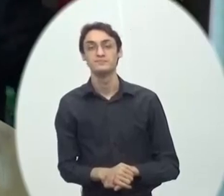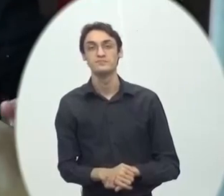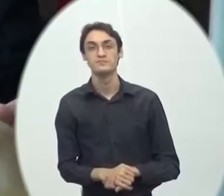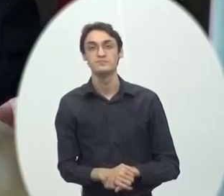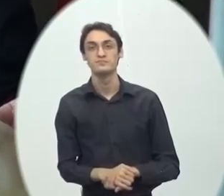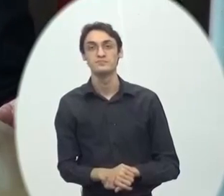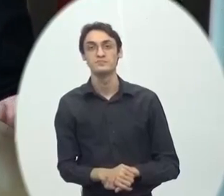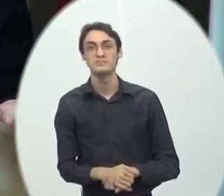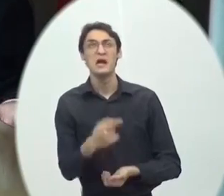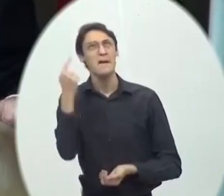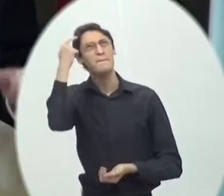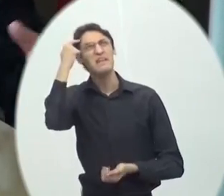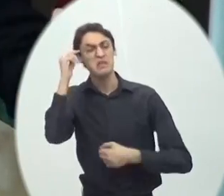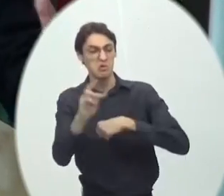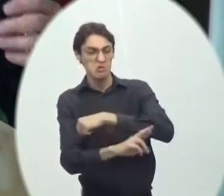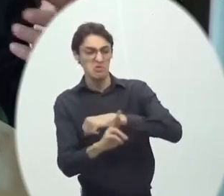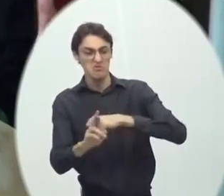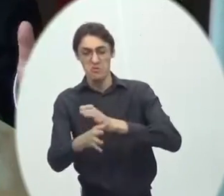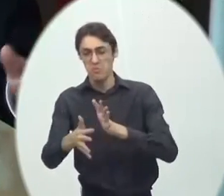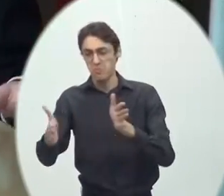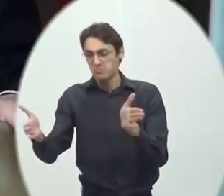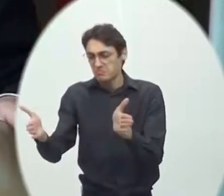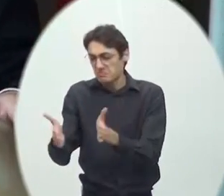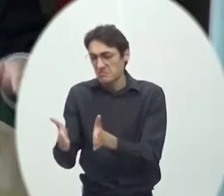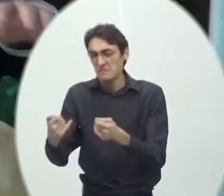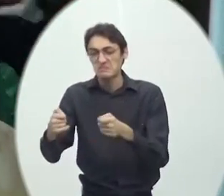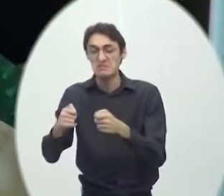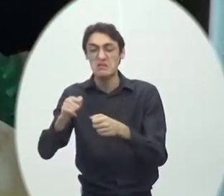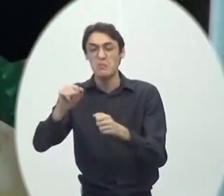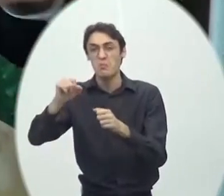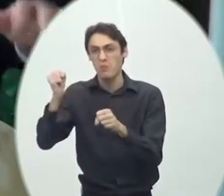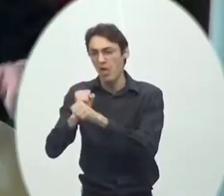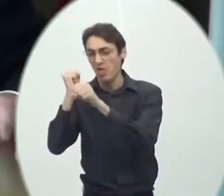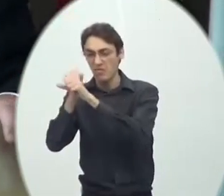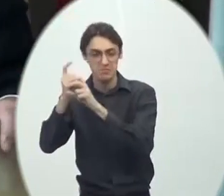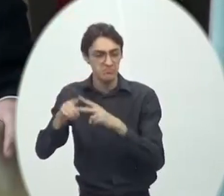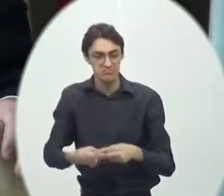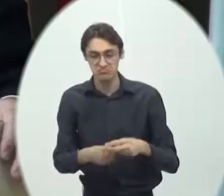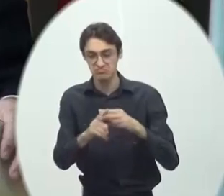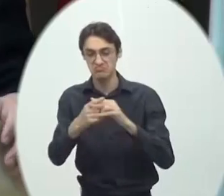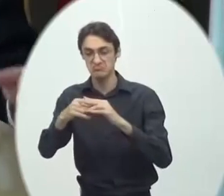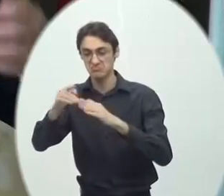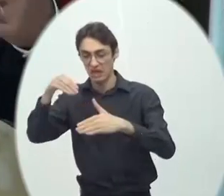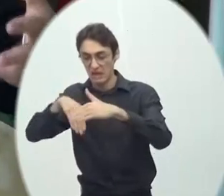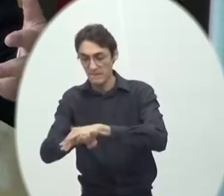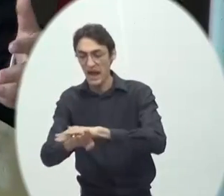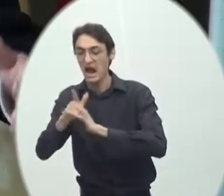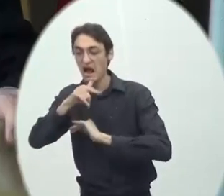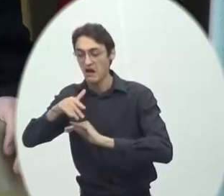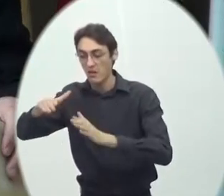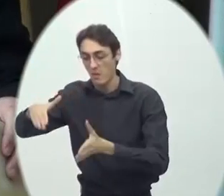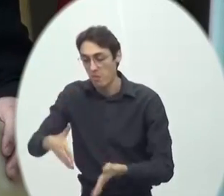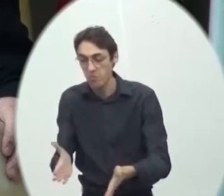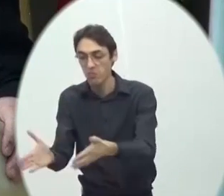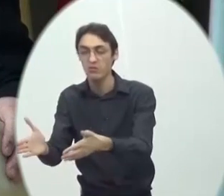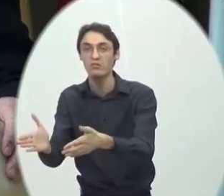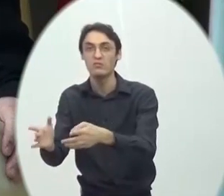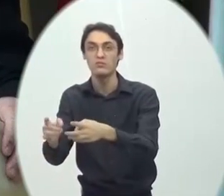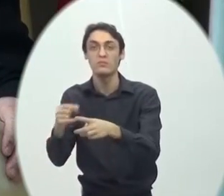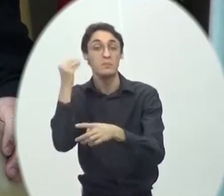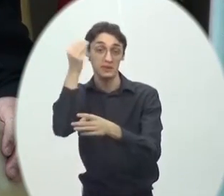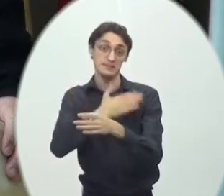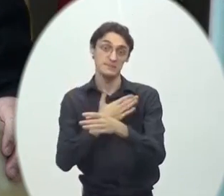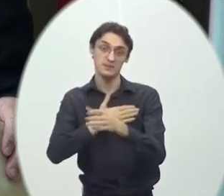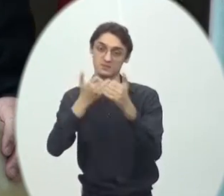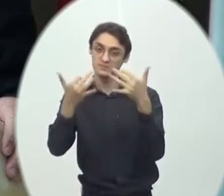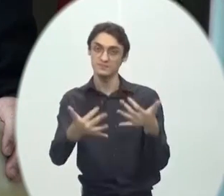aduelas, eu até concordo que podia tentar, porque tem que fazer o leito, o berço embaixo. Eu digo isso por experiência própria,